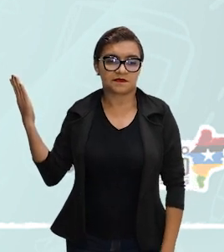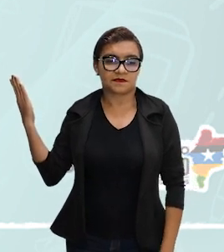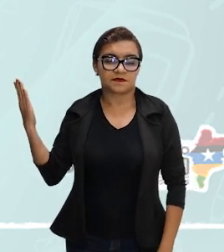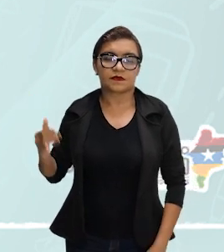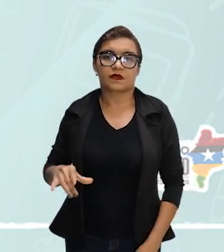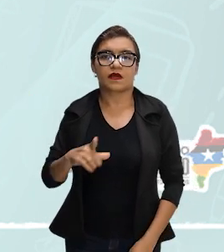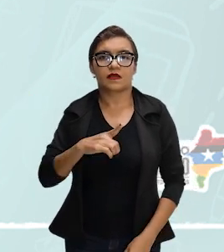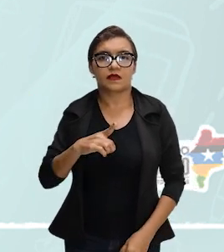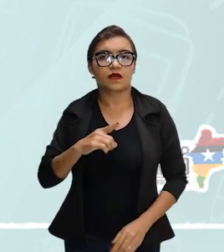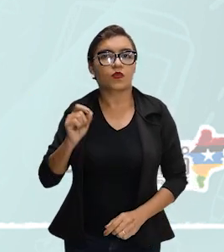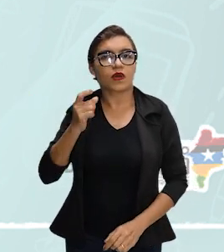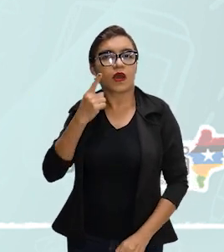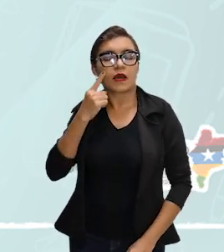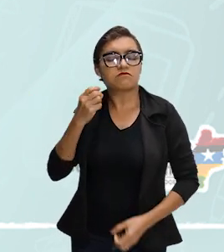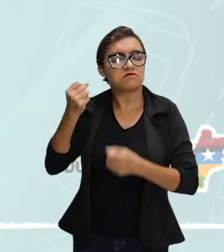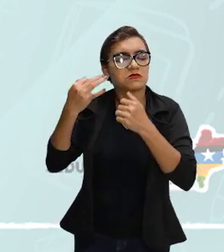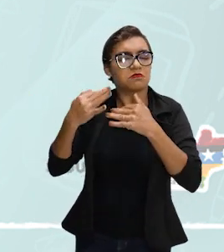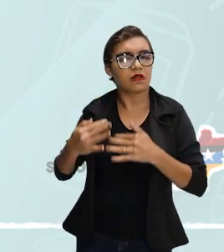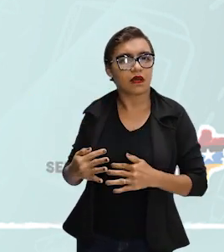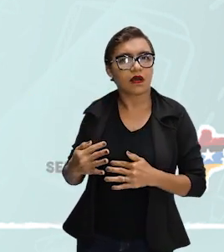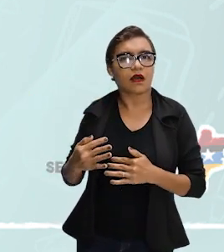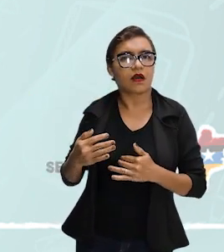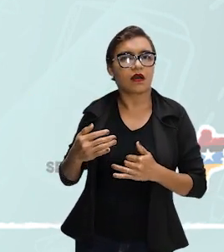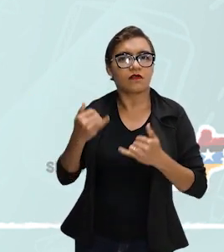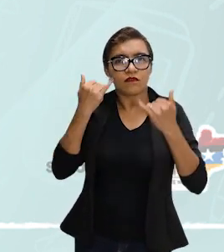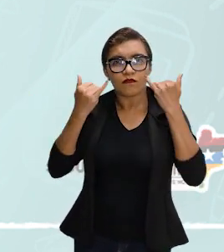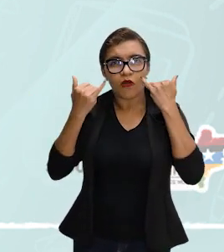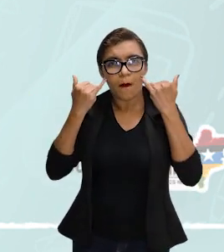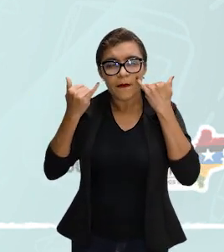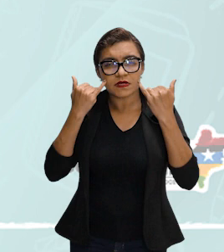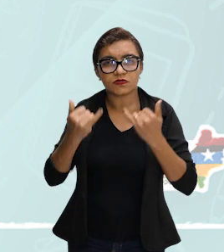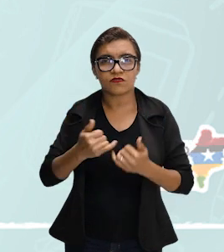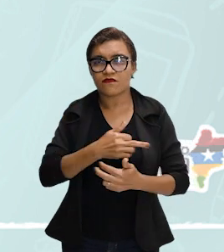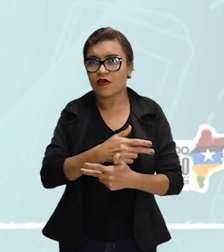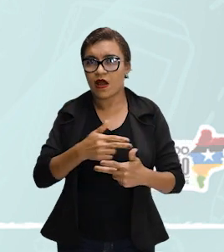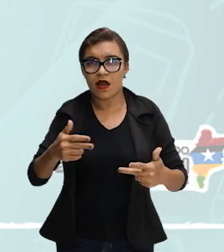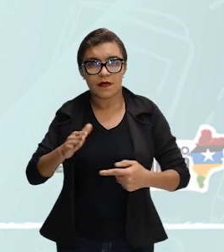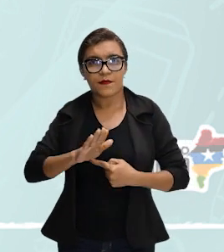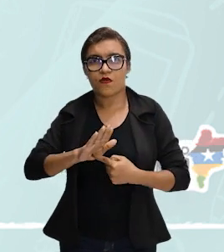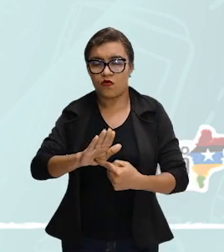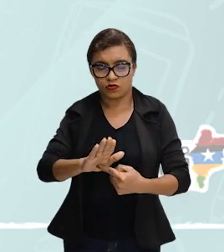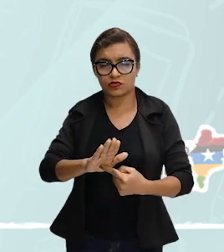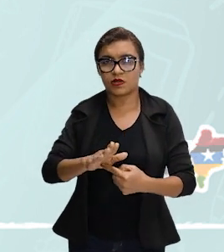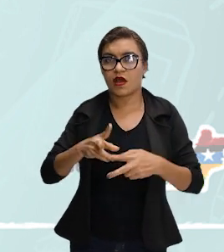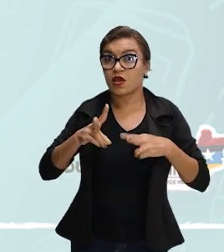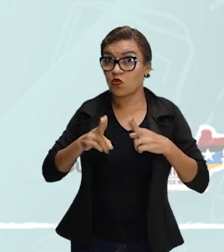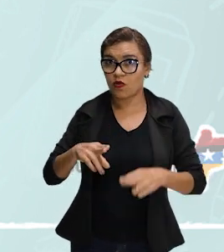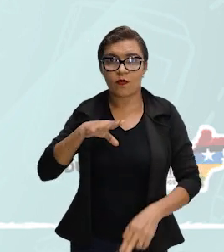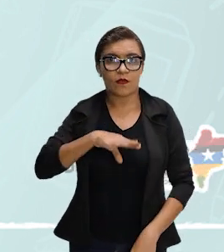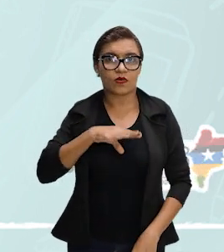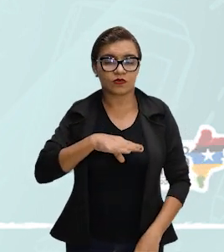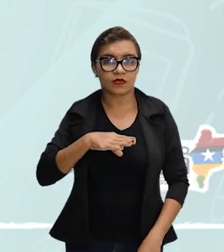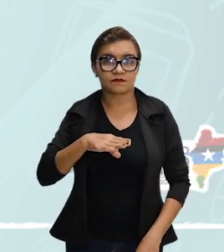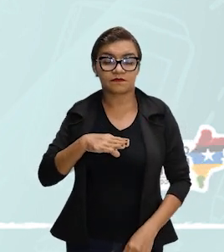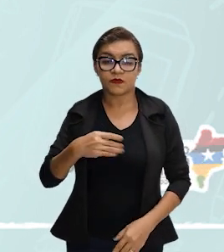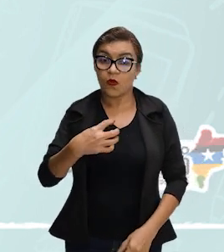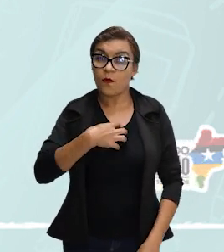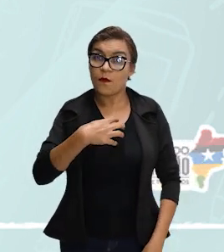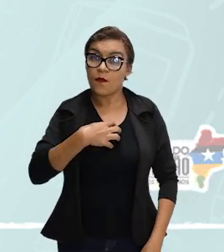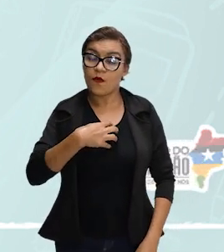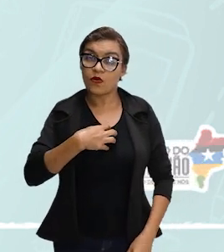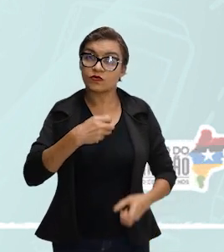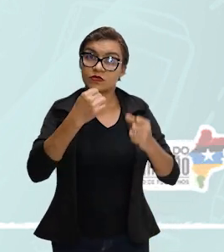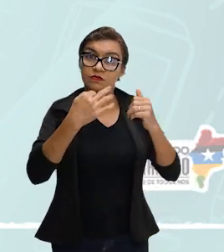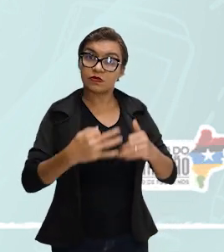informação sobre a atitude del hablante ante lo que dice. Então, o modo vai me proporcionar